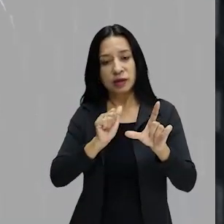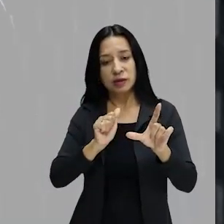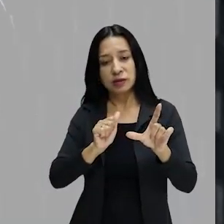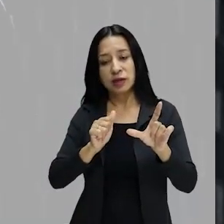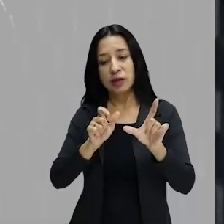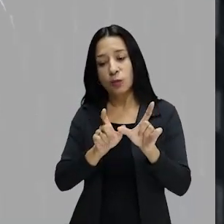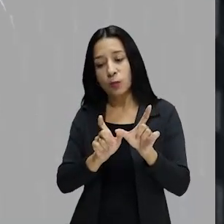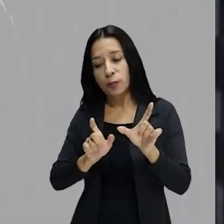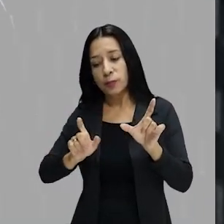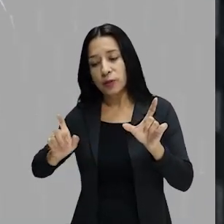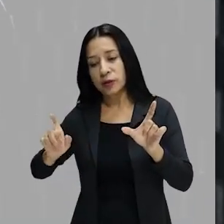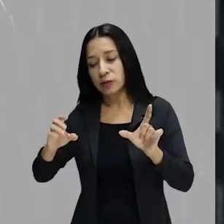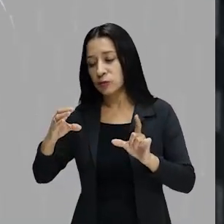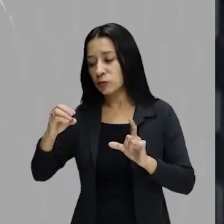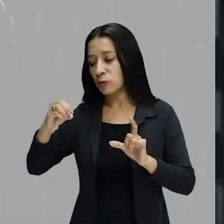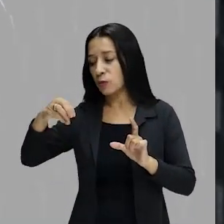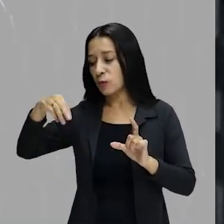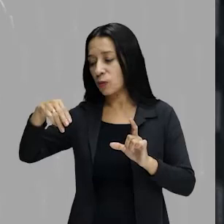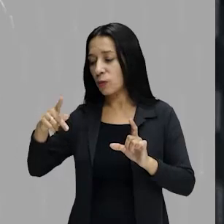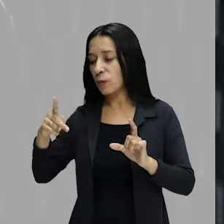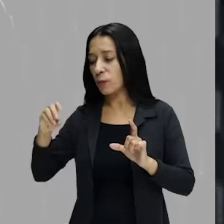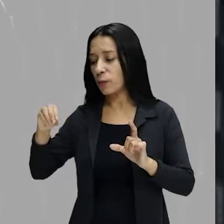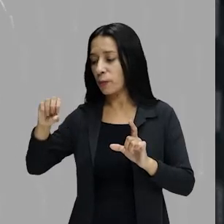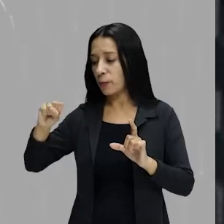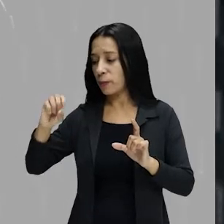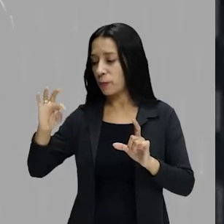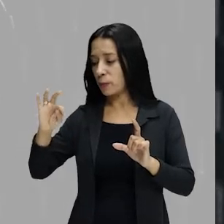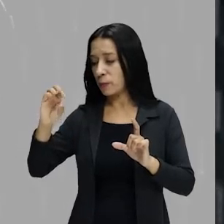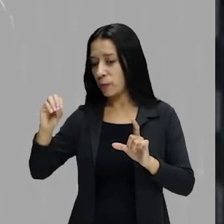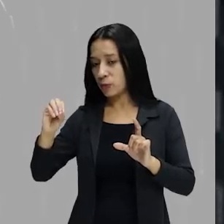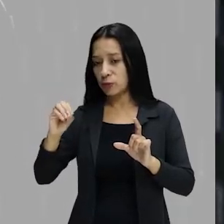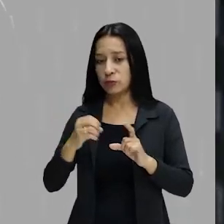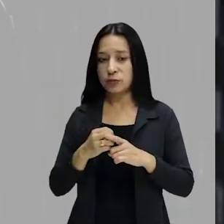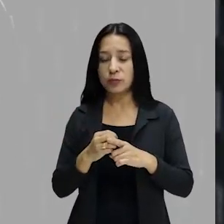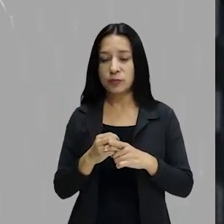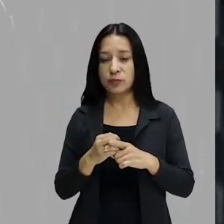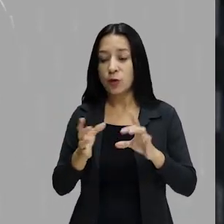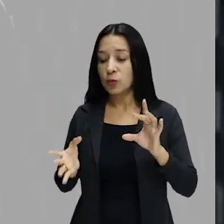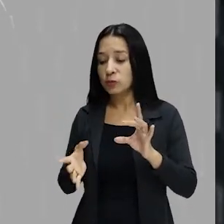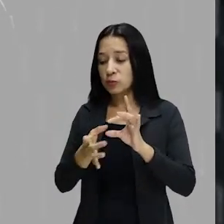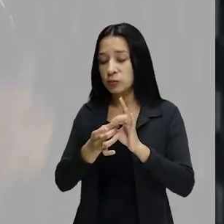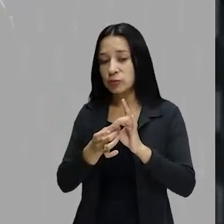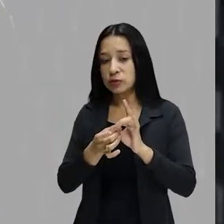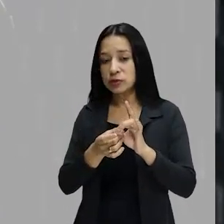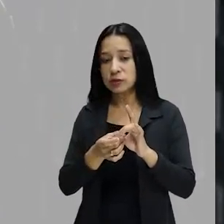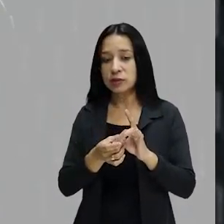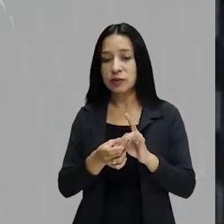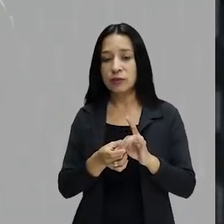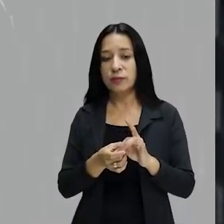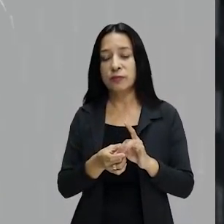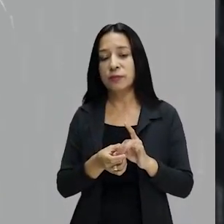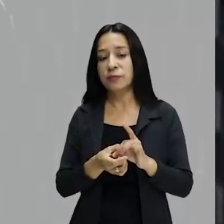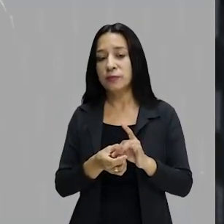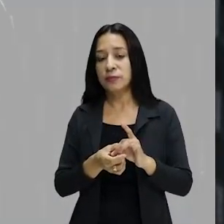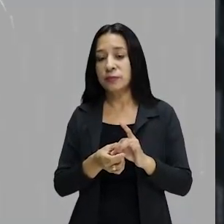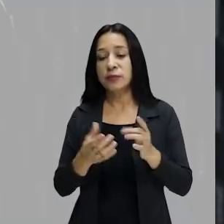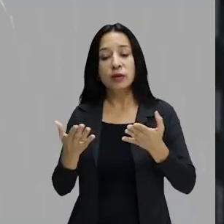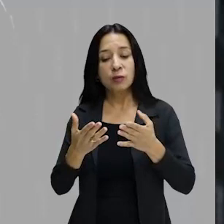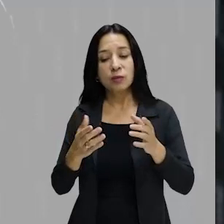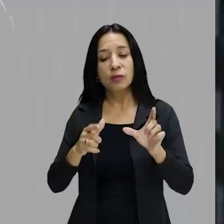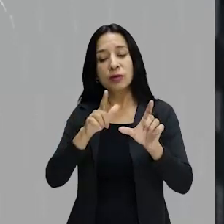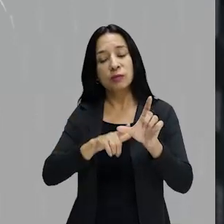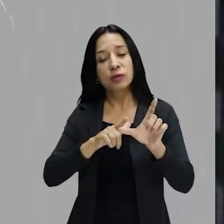Então, vai sobrar. Vamos ver aqui a letra B. Quero muito que você venha ao jantar, ainda que chegue tarde. Aí, no caso aqui, eu tenho